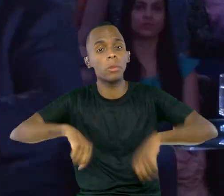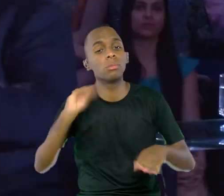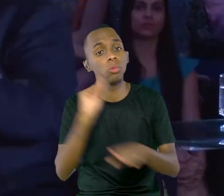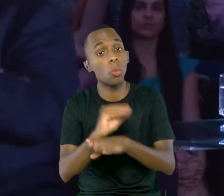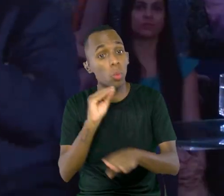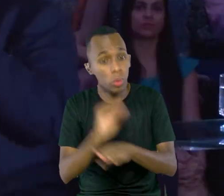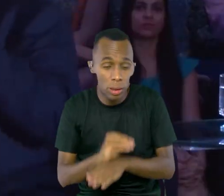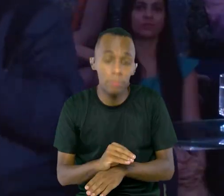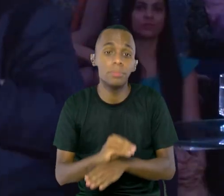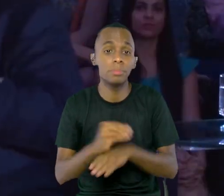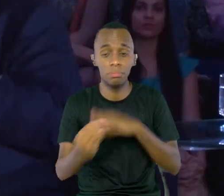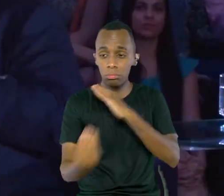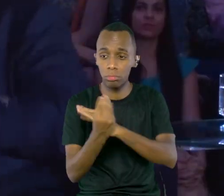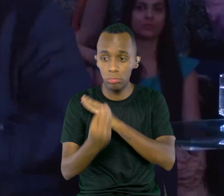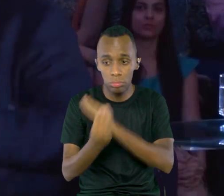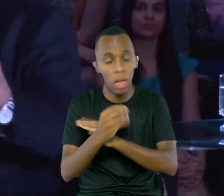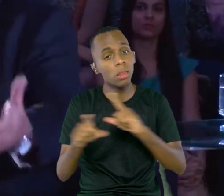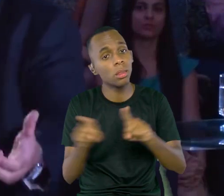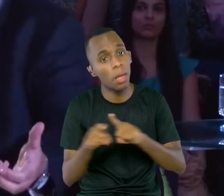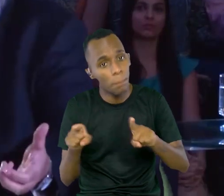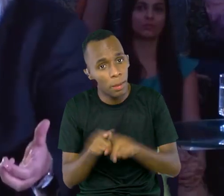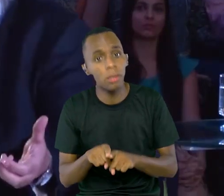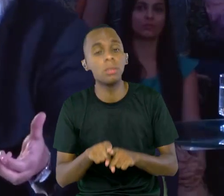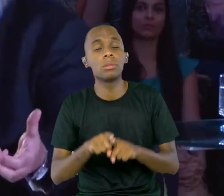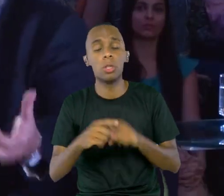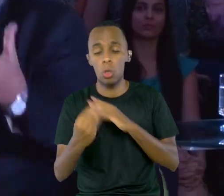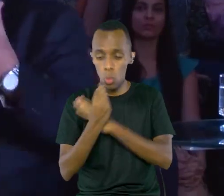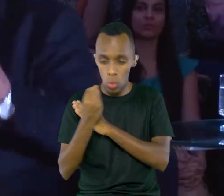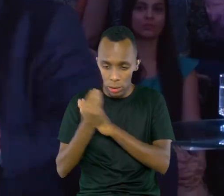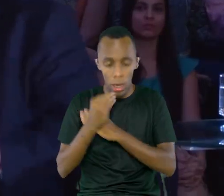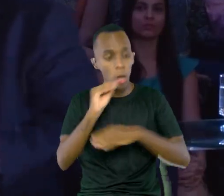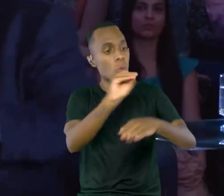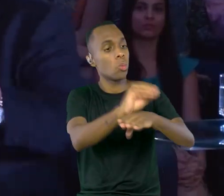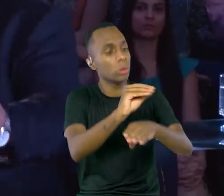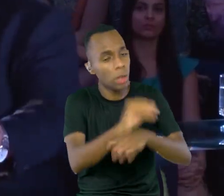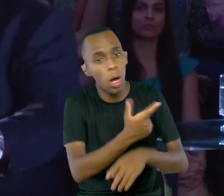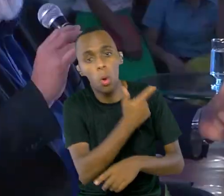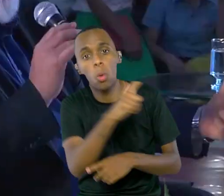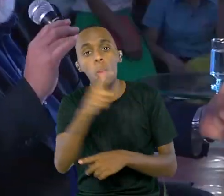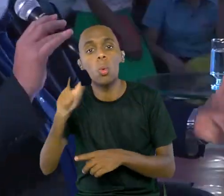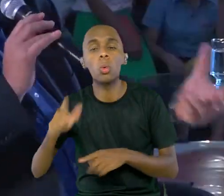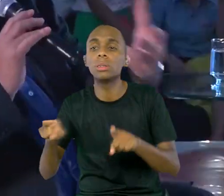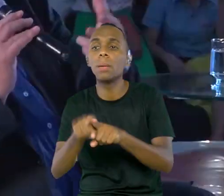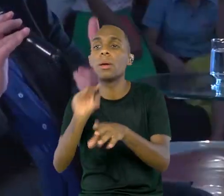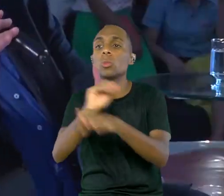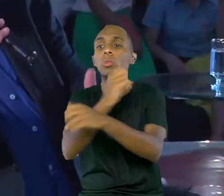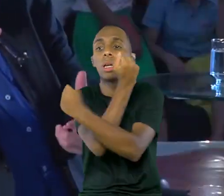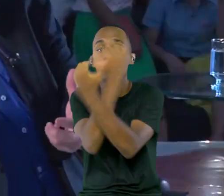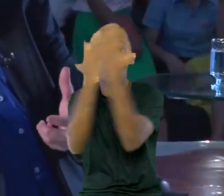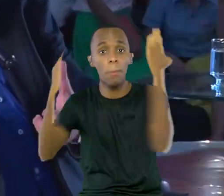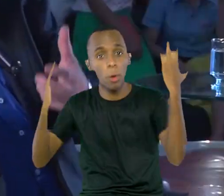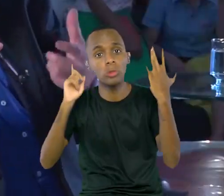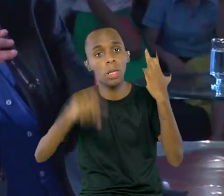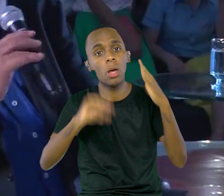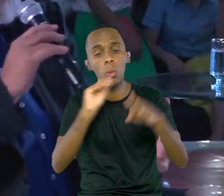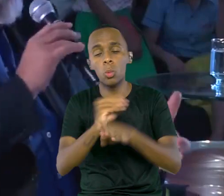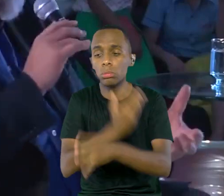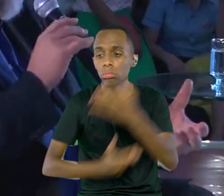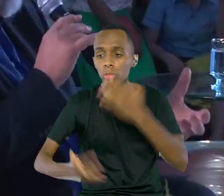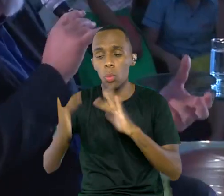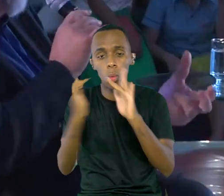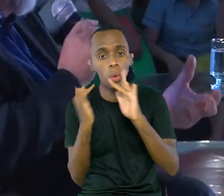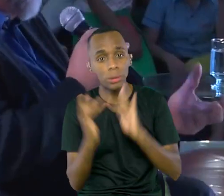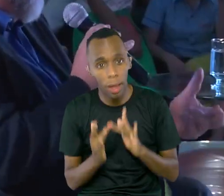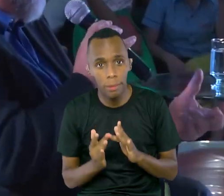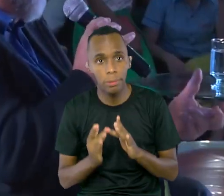amor é a capacidade de cuidar-se e de cuidar. Cuidar de si, cuidar do outro, cuidar da natureza, cuidar